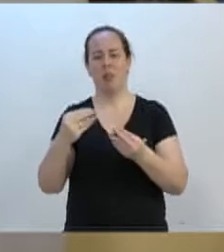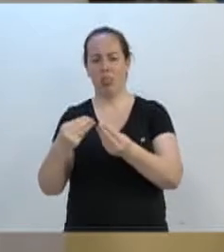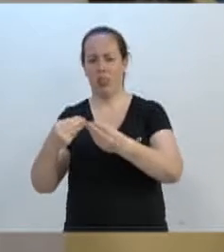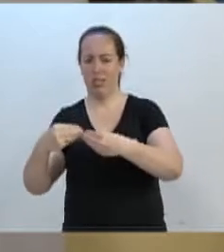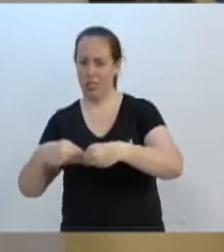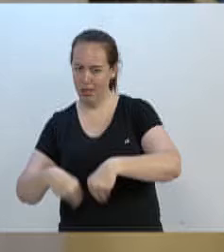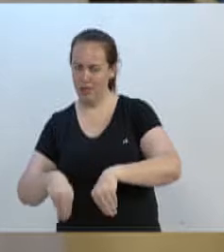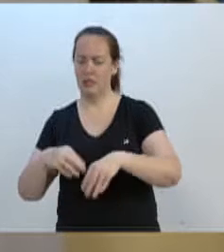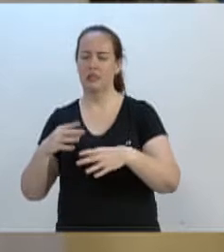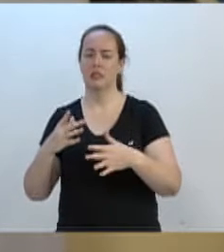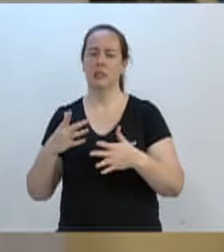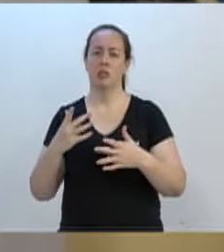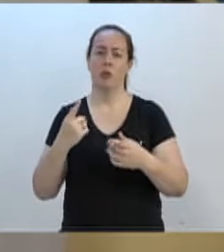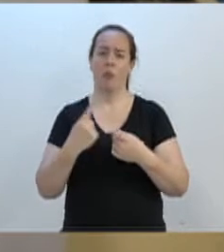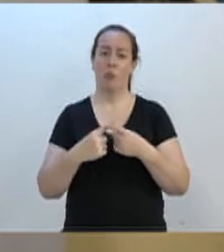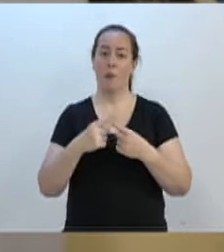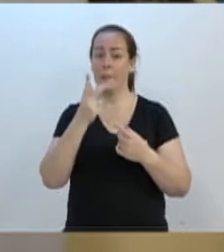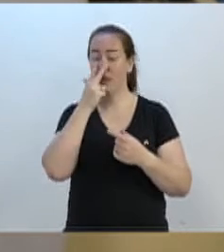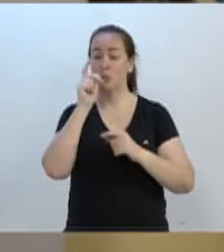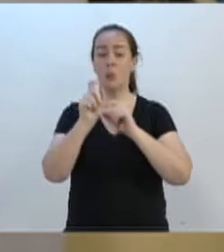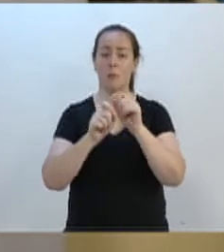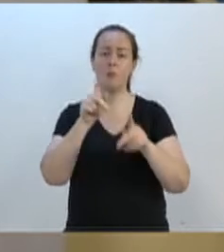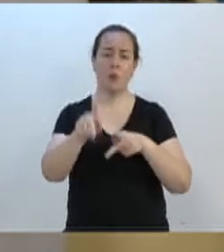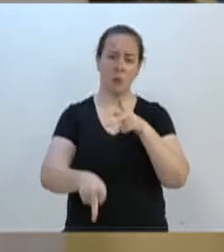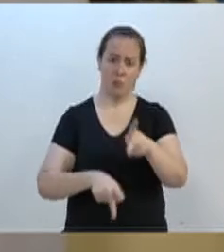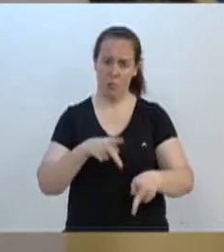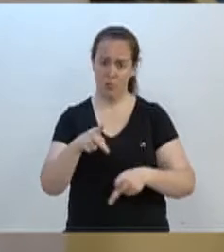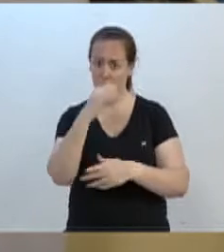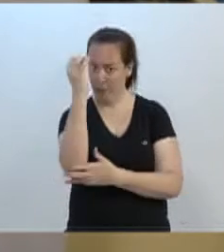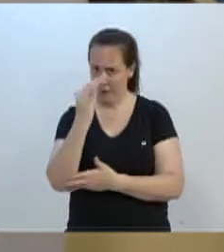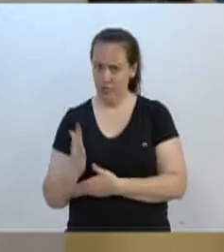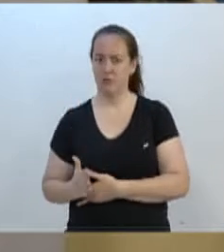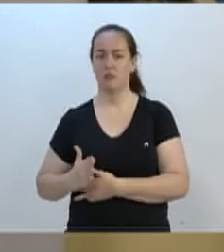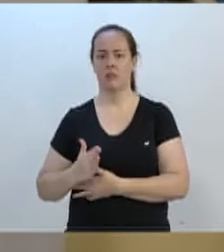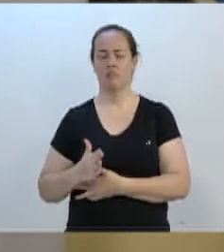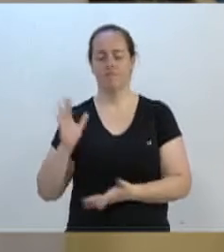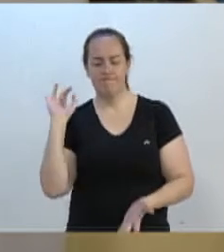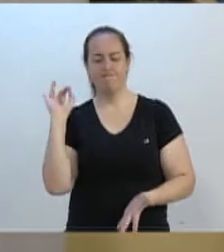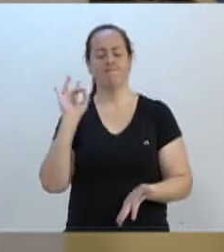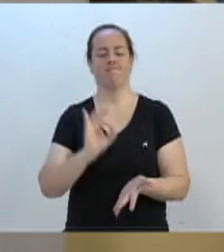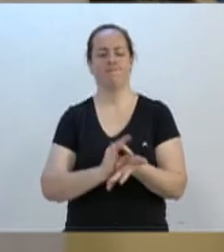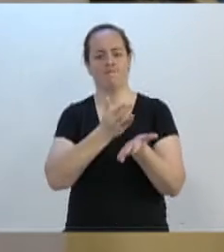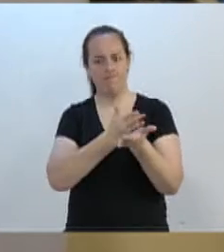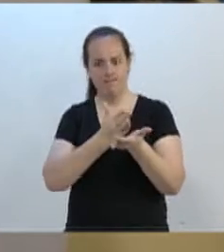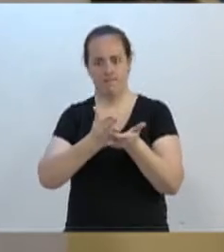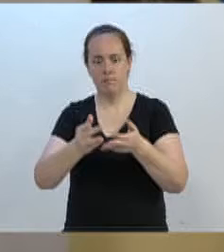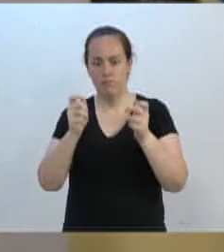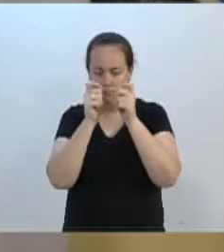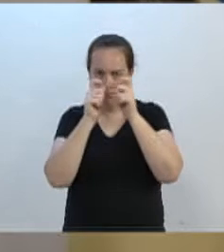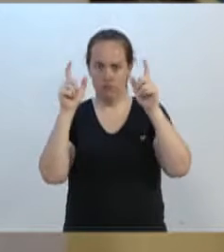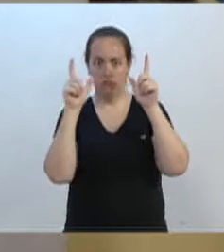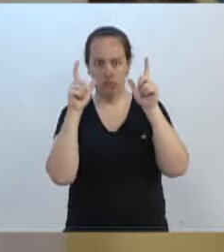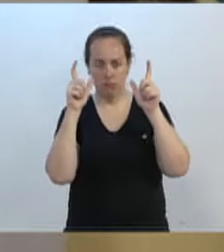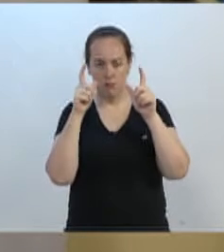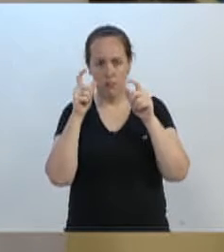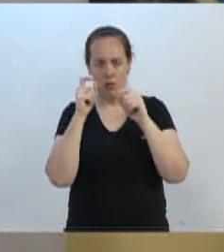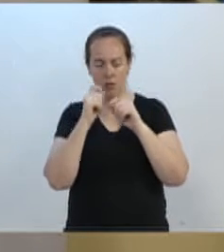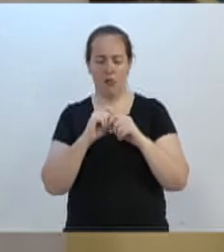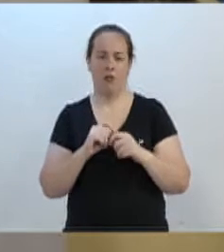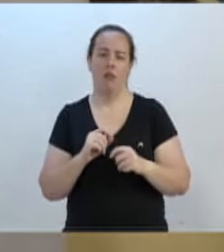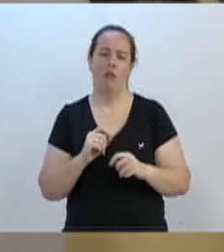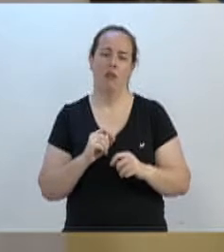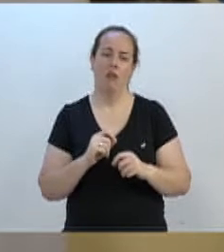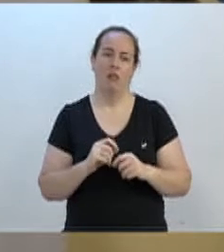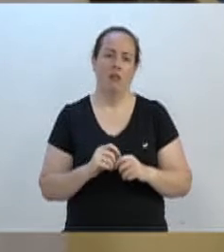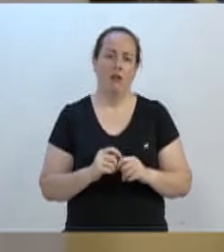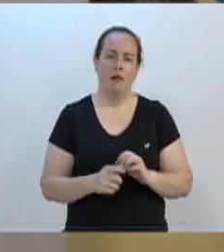ruína, porque me parece que a população brasileira realmente está acordando antes,